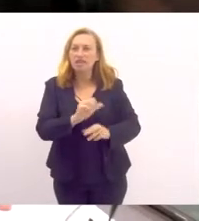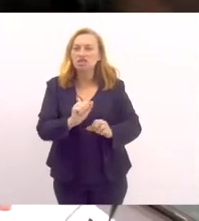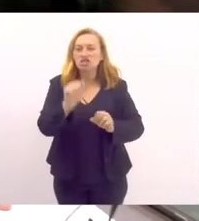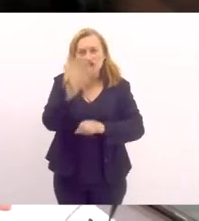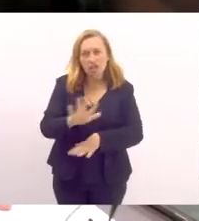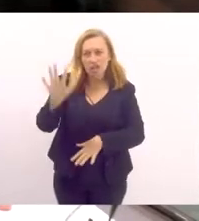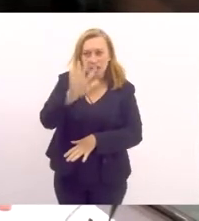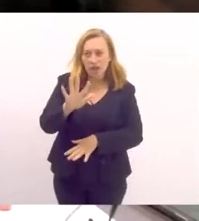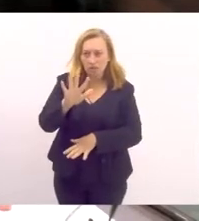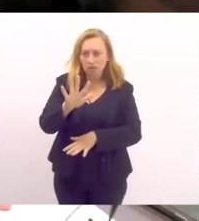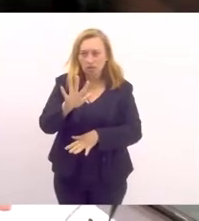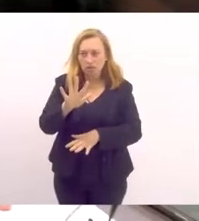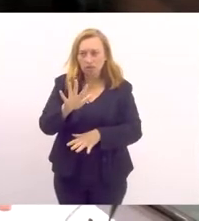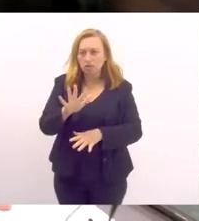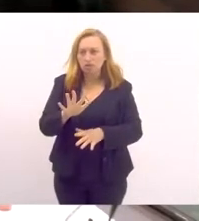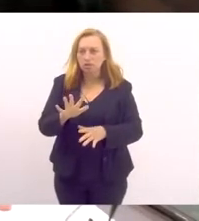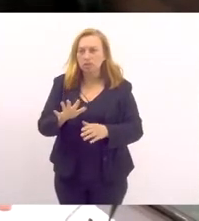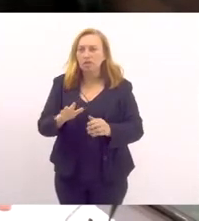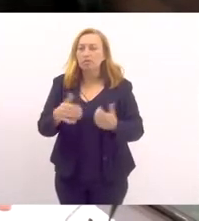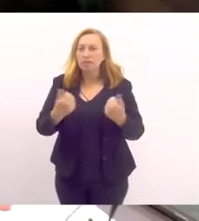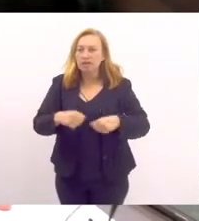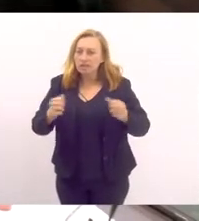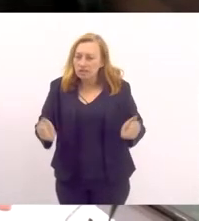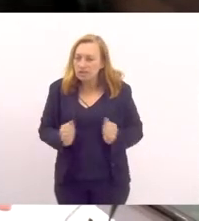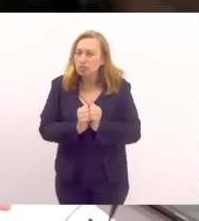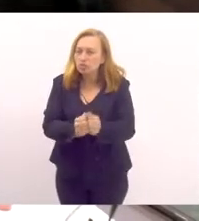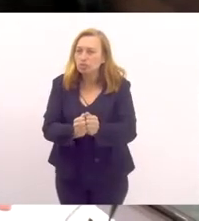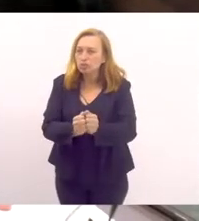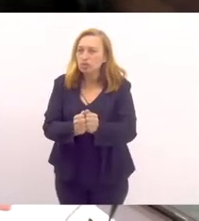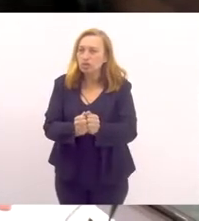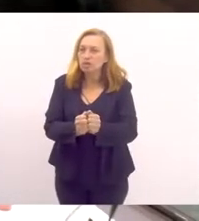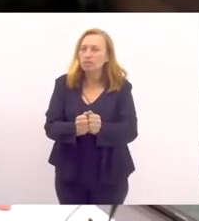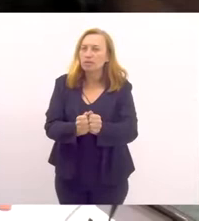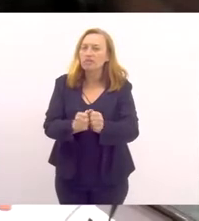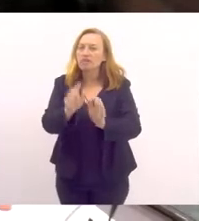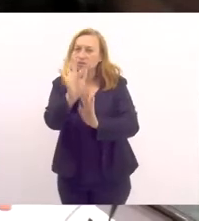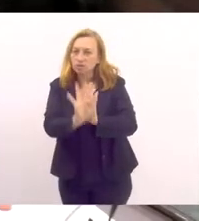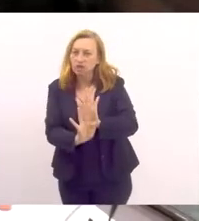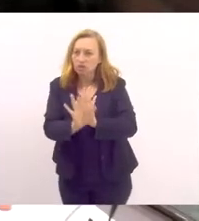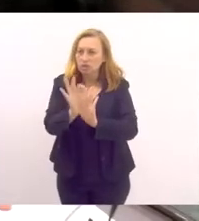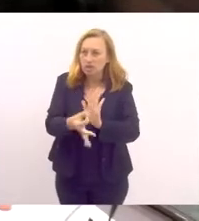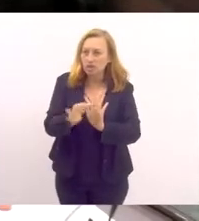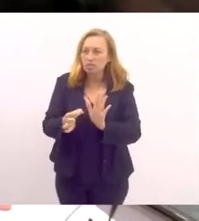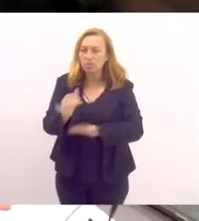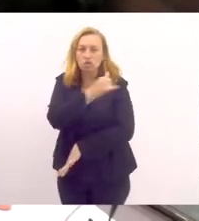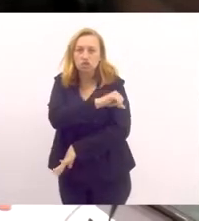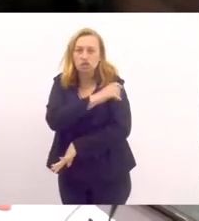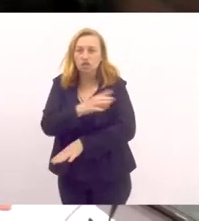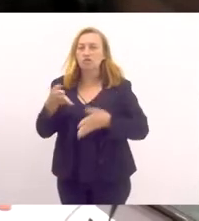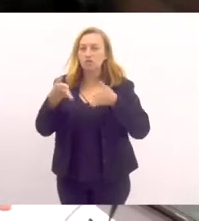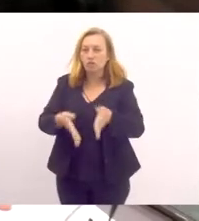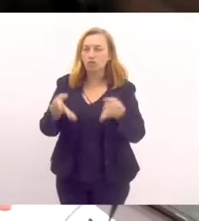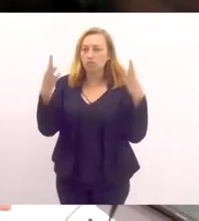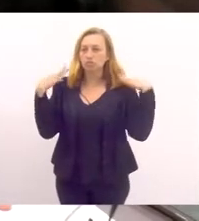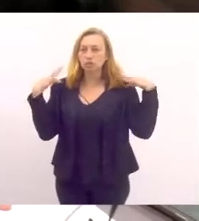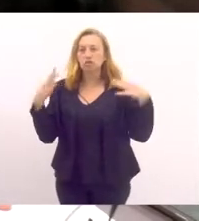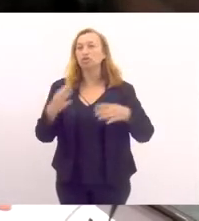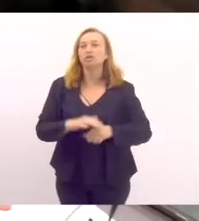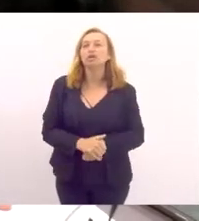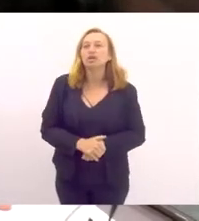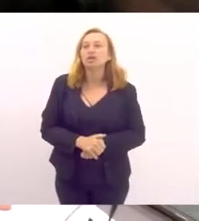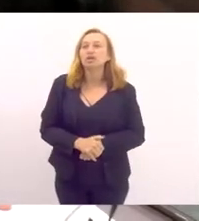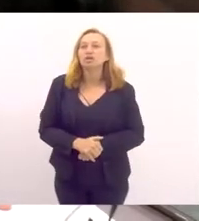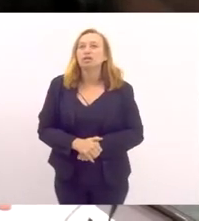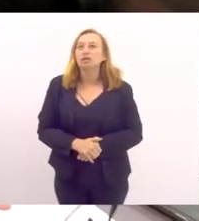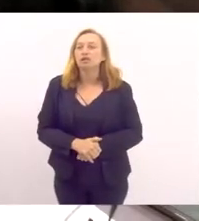opinem para que a gente chegue a um texto para que o Rio de Janeiro seja sempre vanguarda no turismo. Nunca é demais